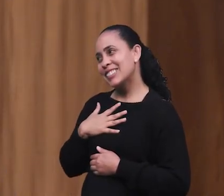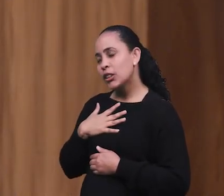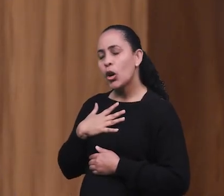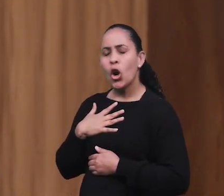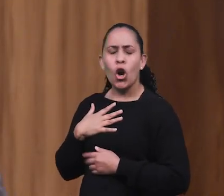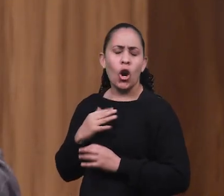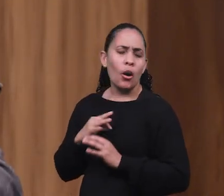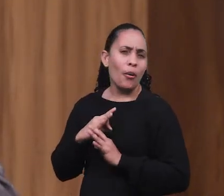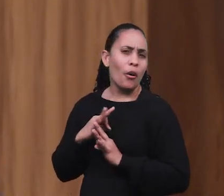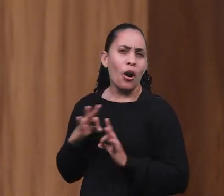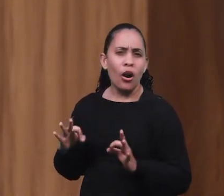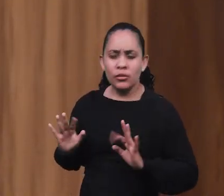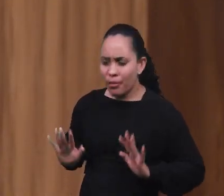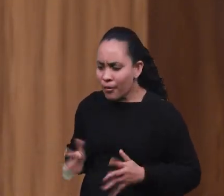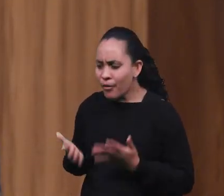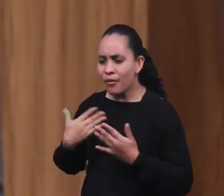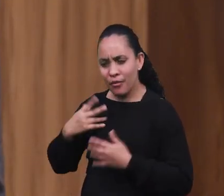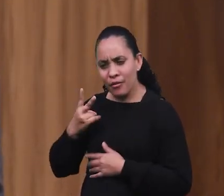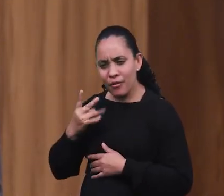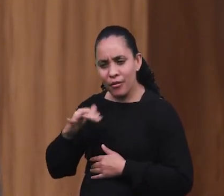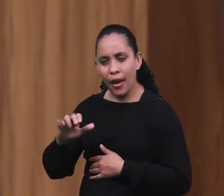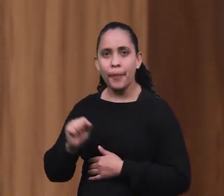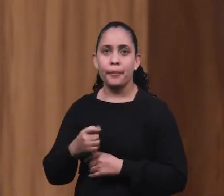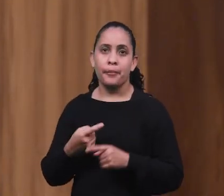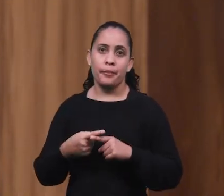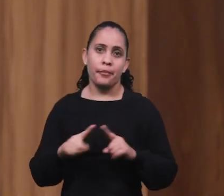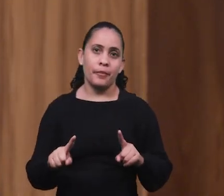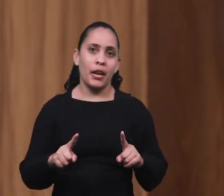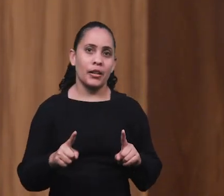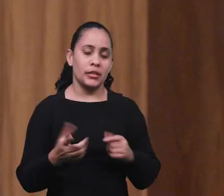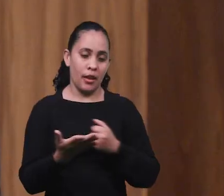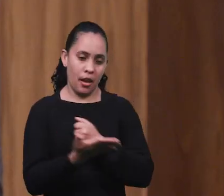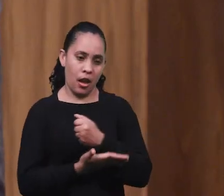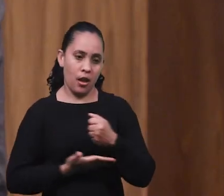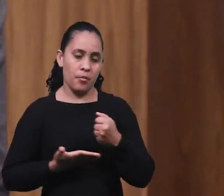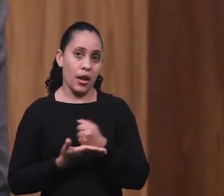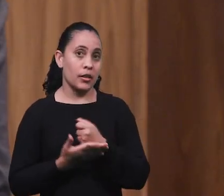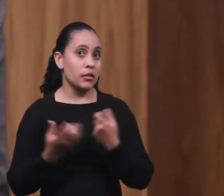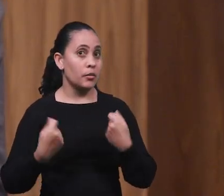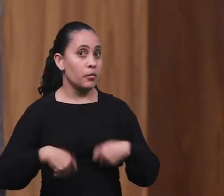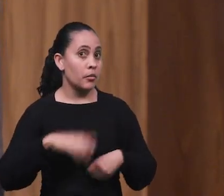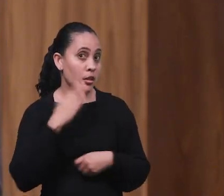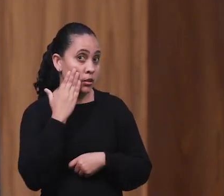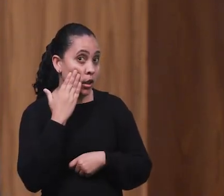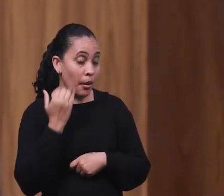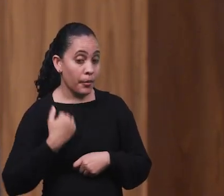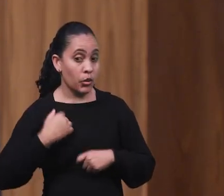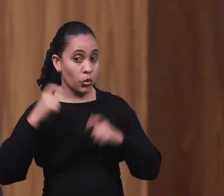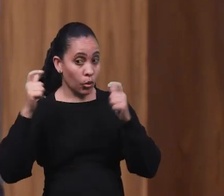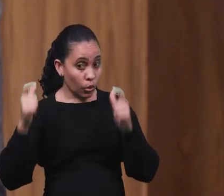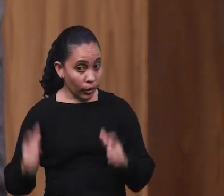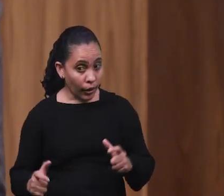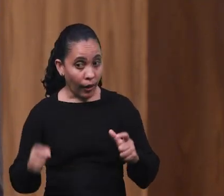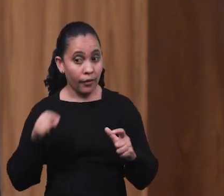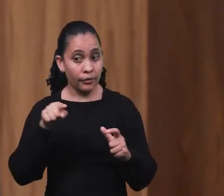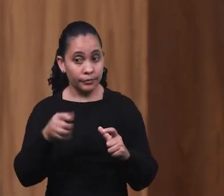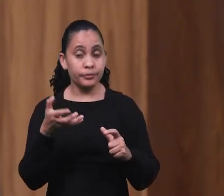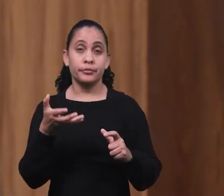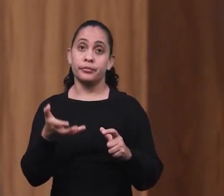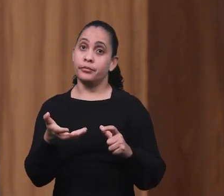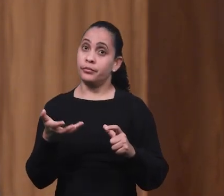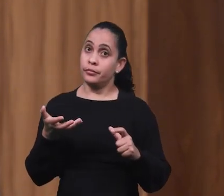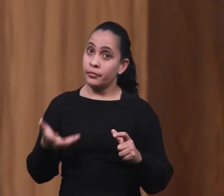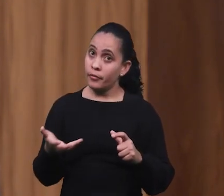muito. Muito bom isso vai fazer, é isso mesmo, vai. Mas eles não vão te dar base para saber se aquele negócio, no local onde você